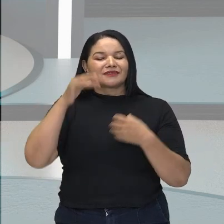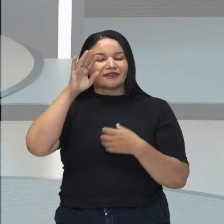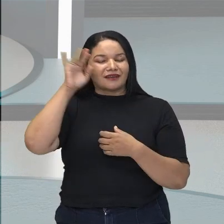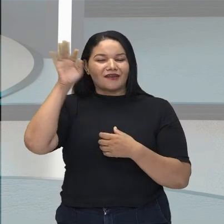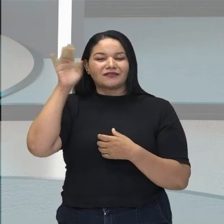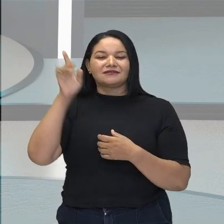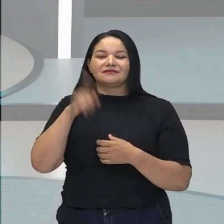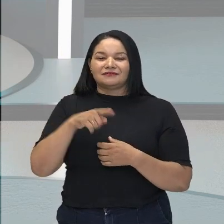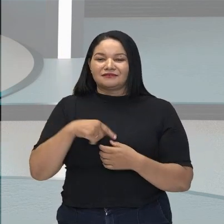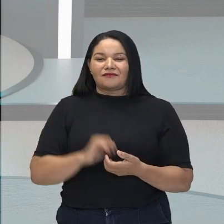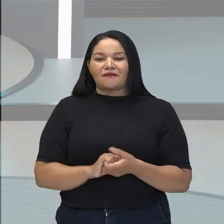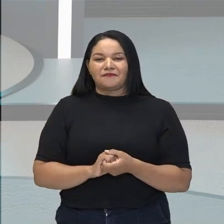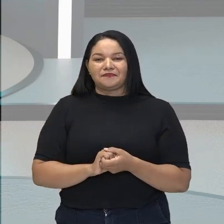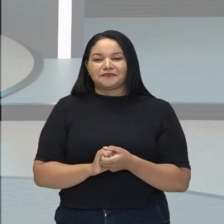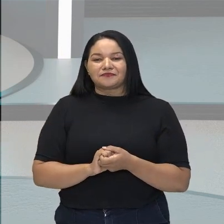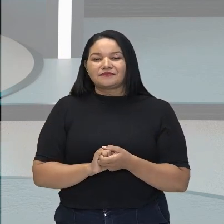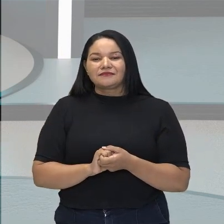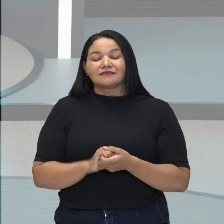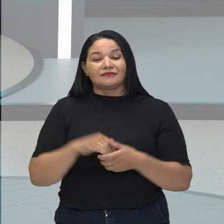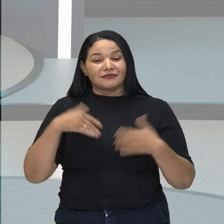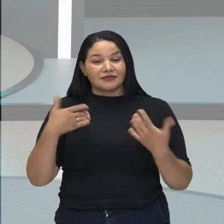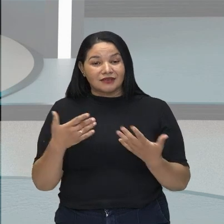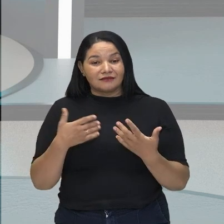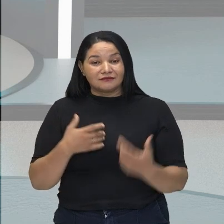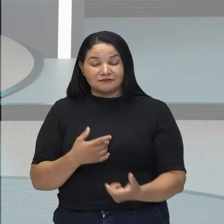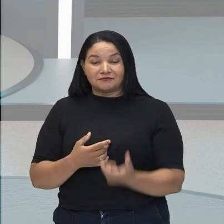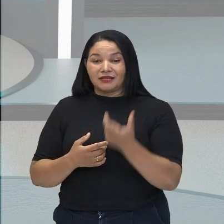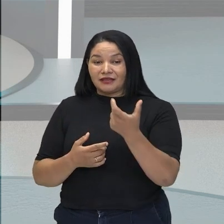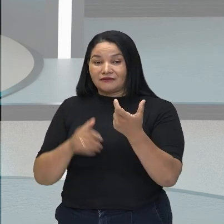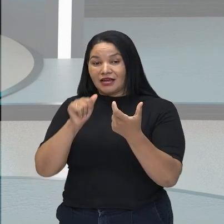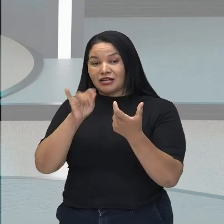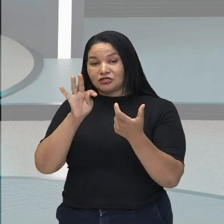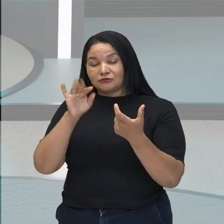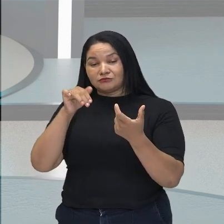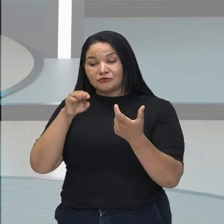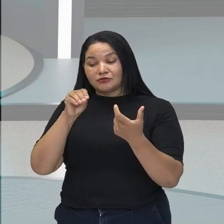Então, nós temos atmosfera e temos